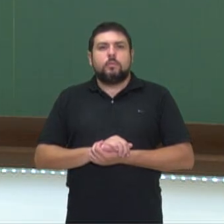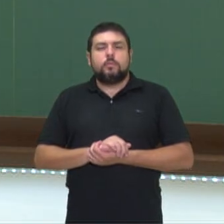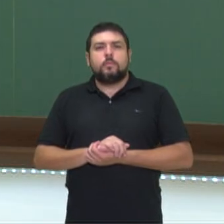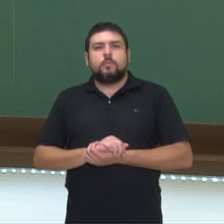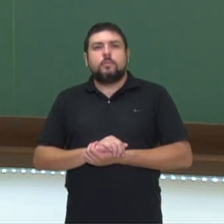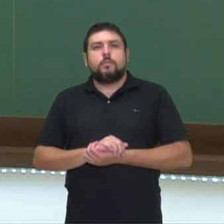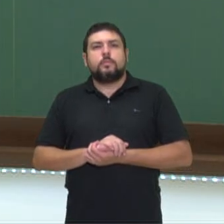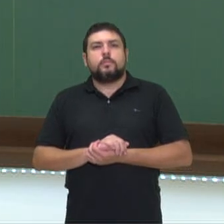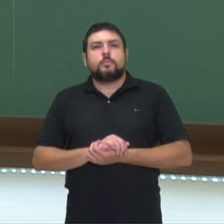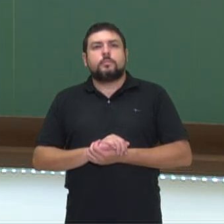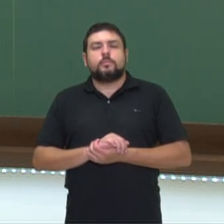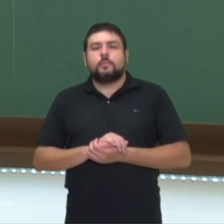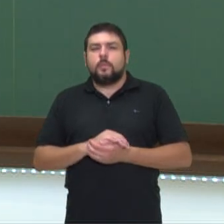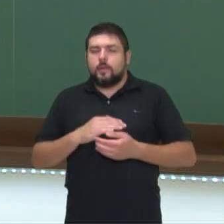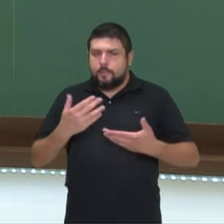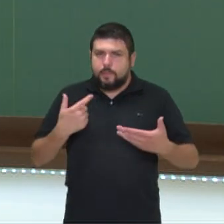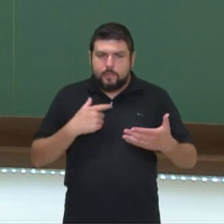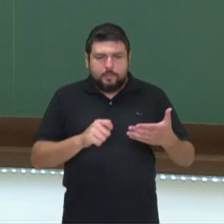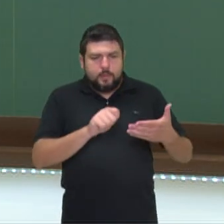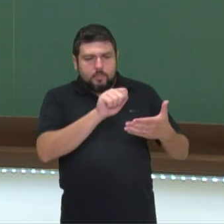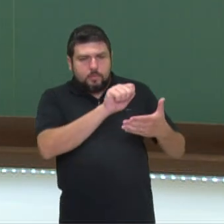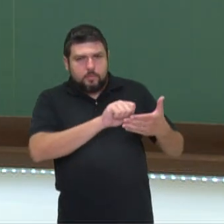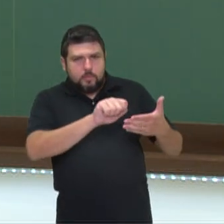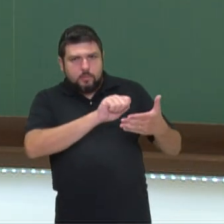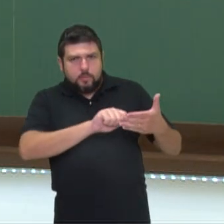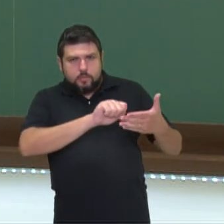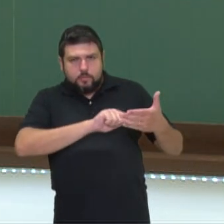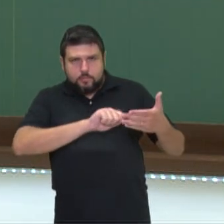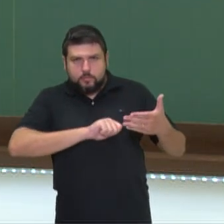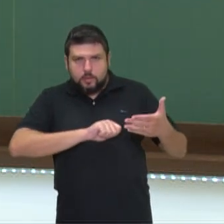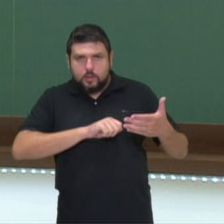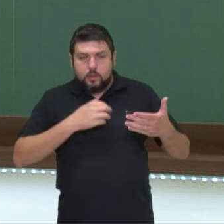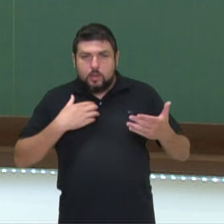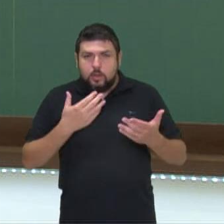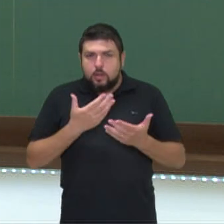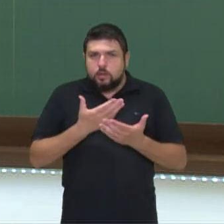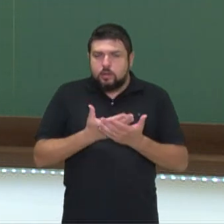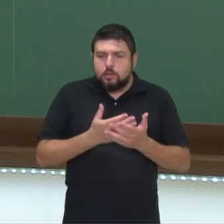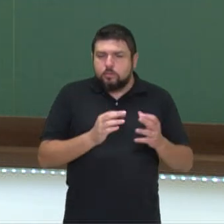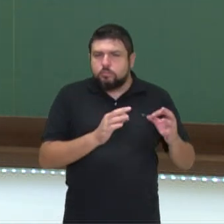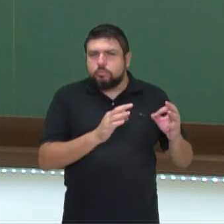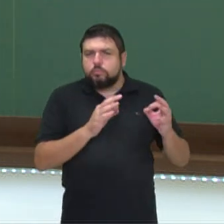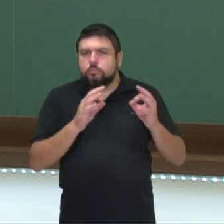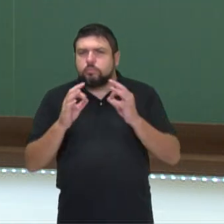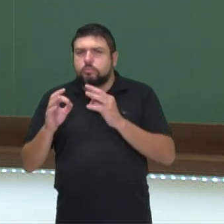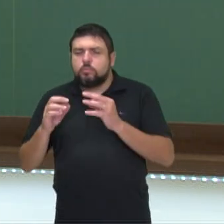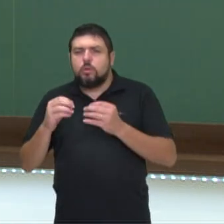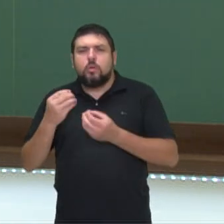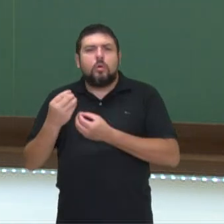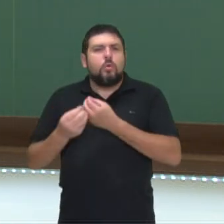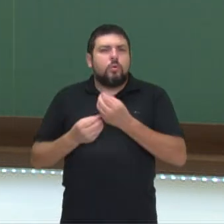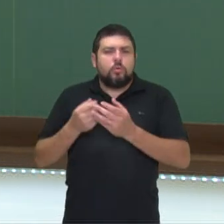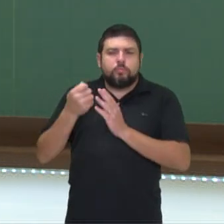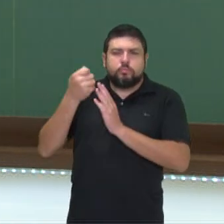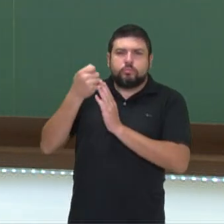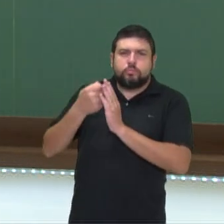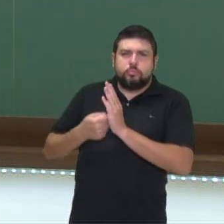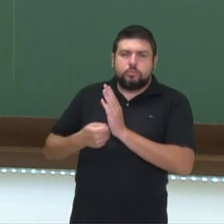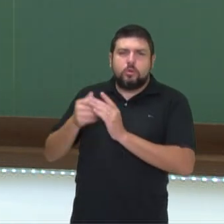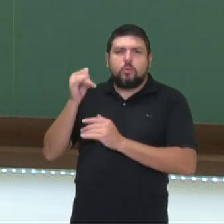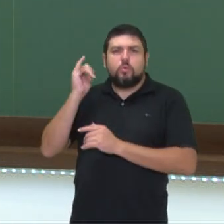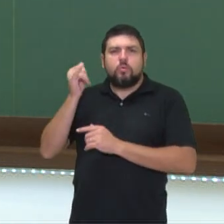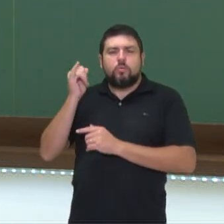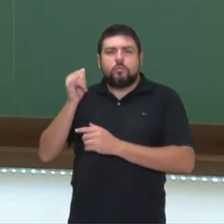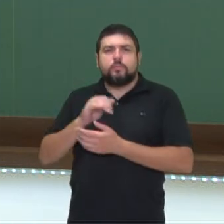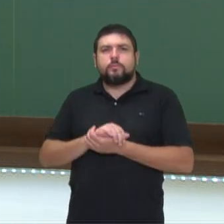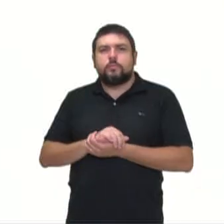Para embasar nossa produção, nossa aula sobre como produzir um conto, temos aqui uma reflexão sobre